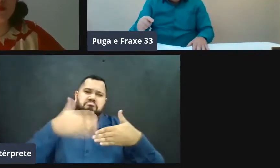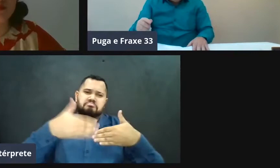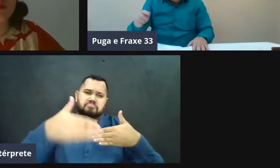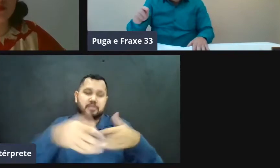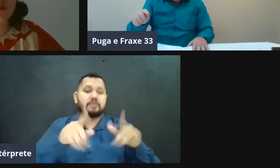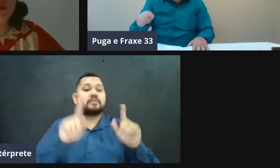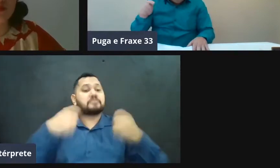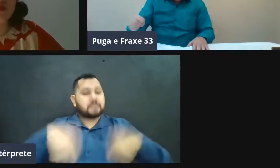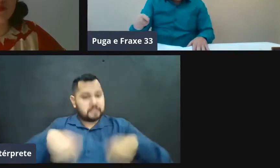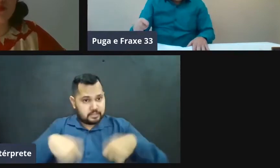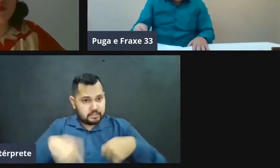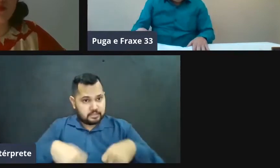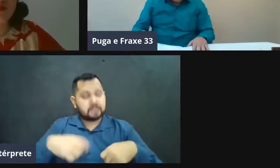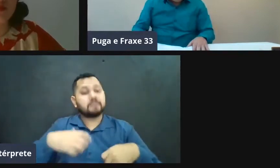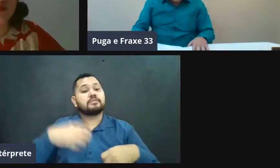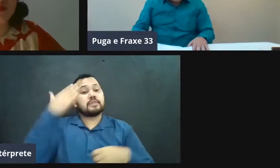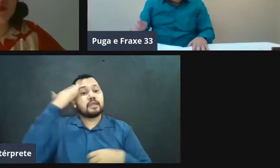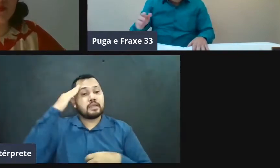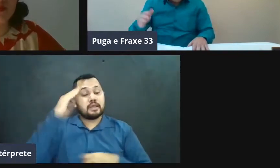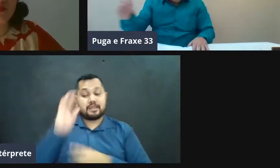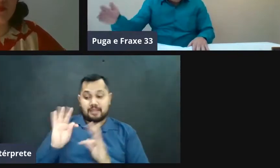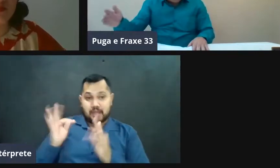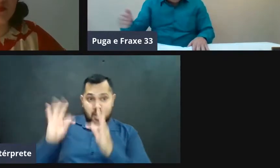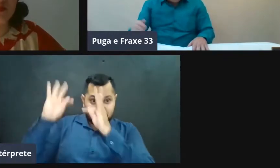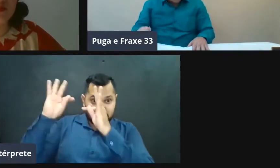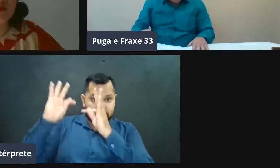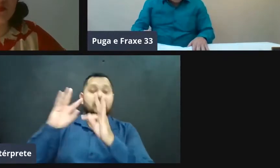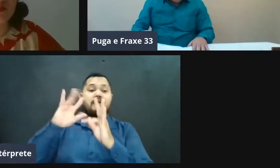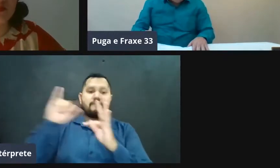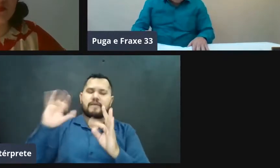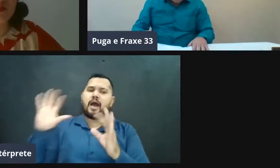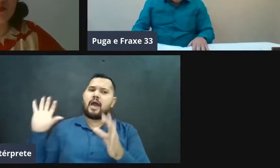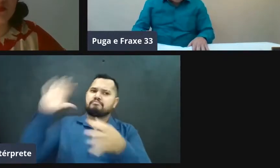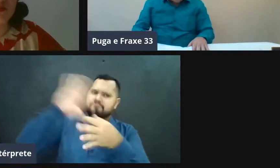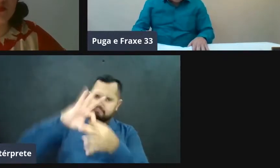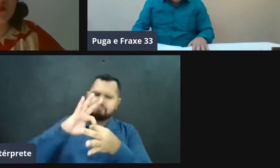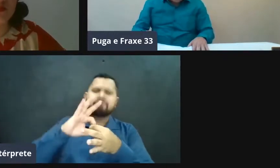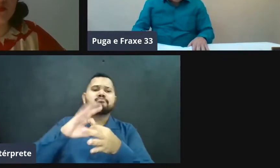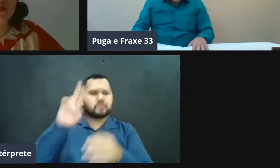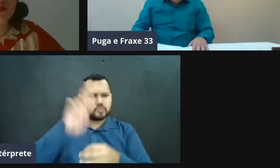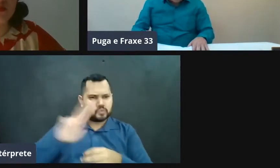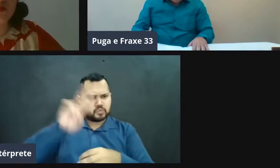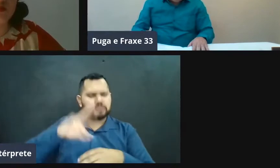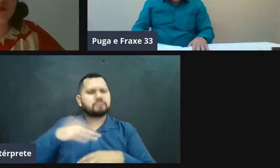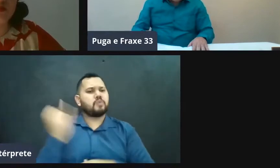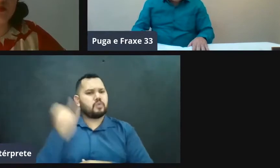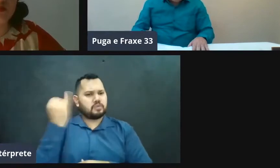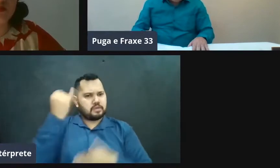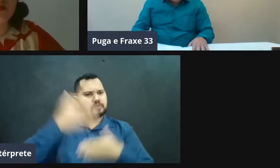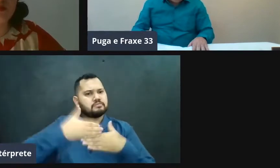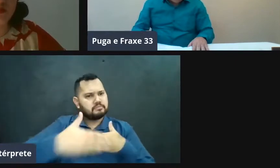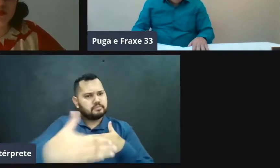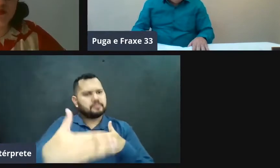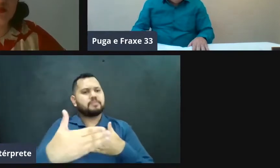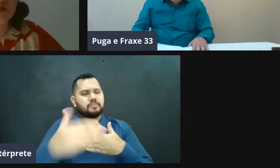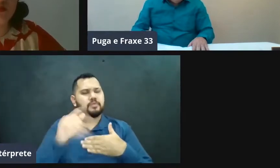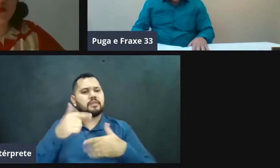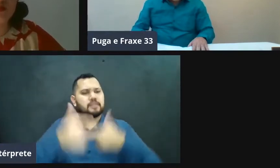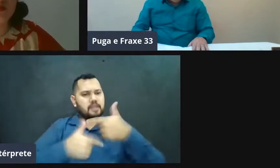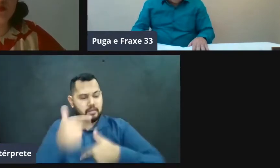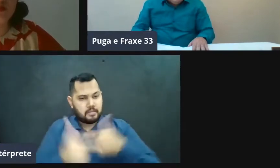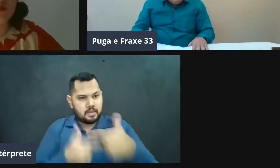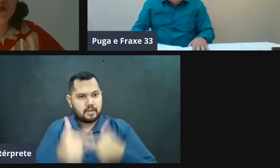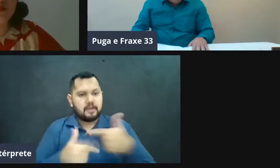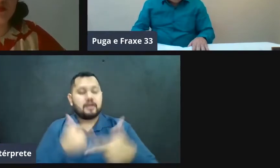também entender que o uso de tecnologias será, doravante, uma ferramenta muito importante para que nós possamos trabalhar